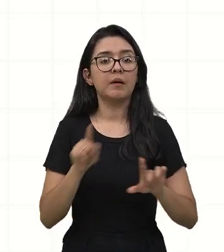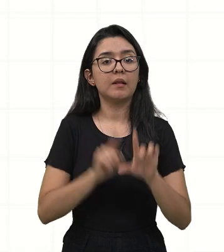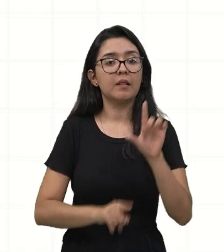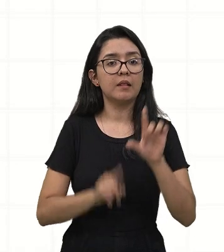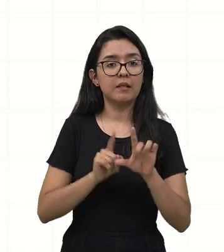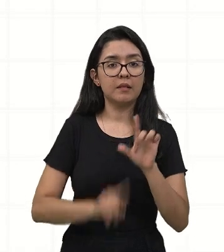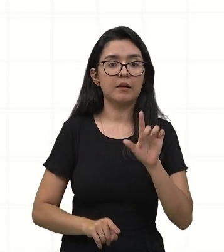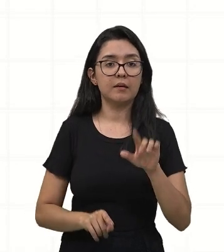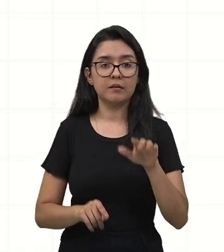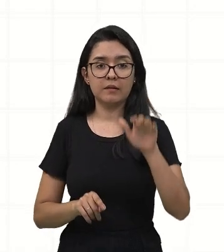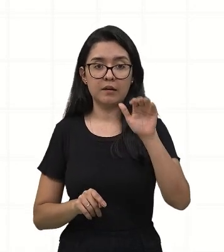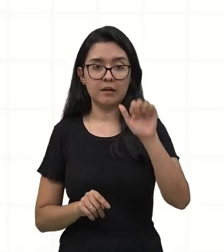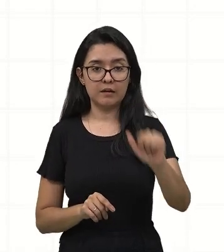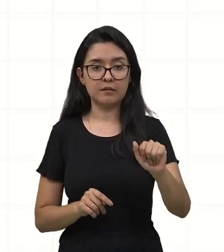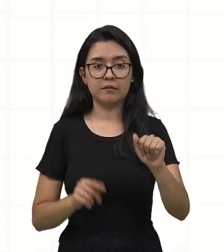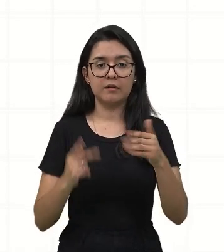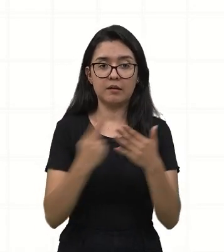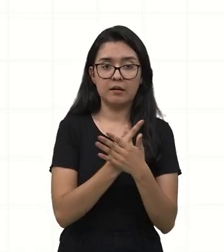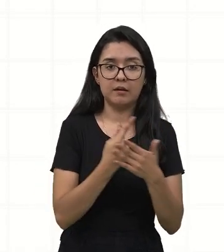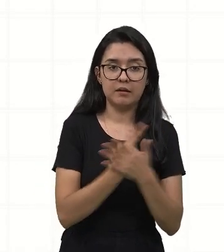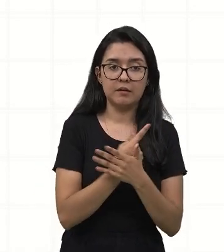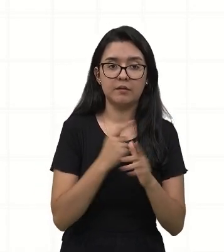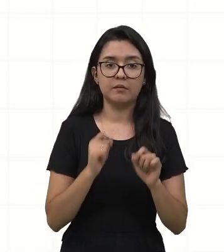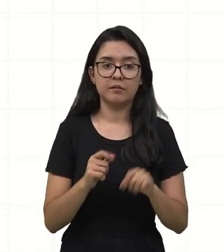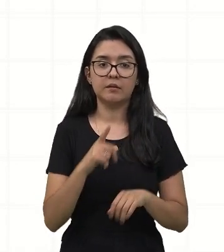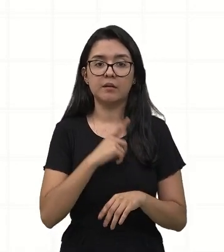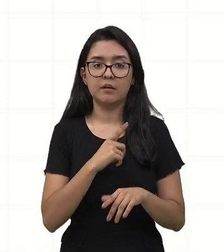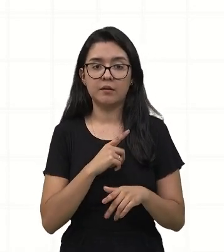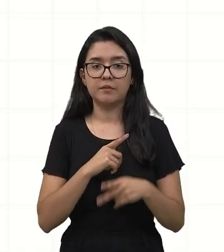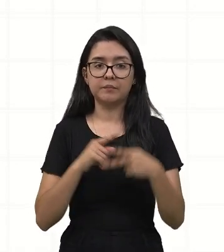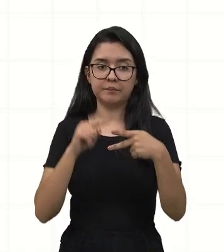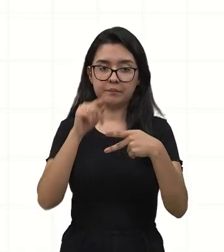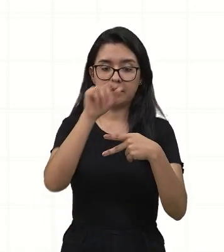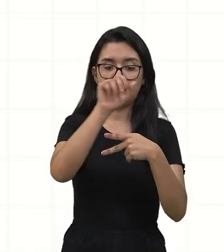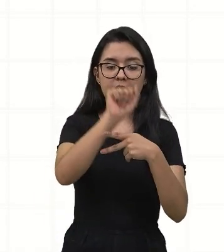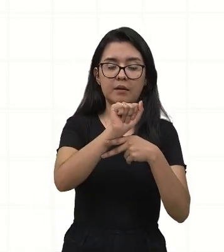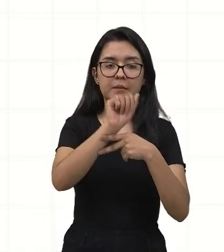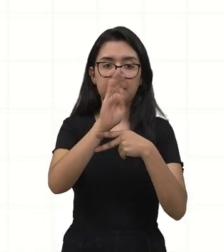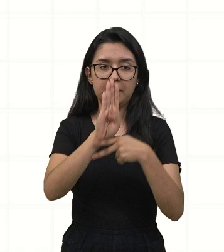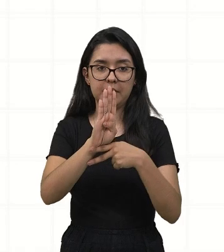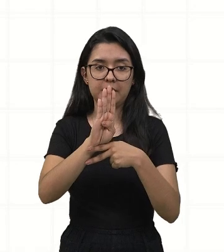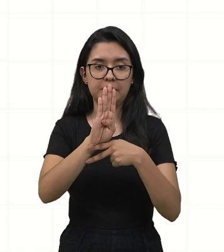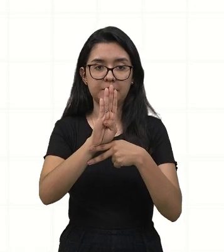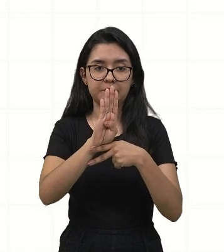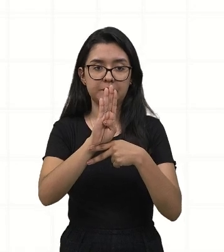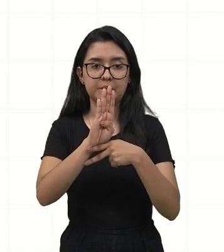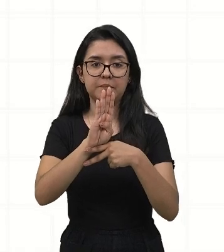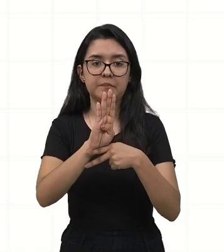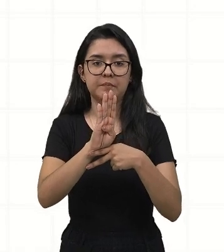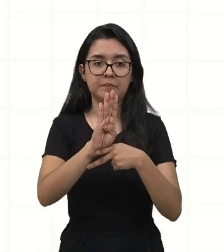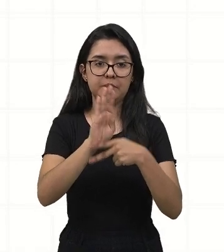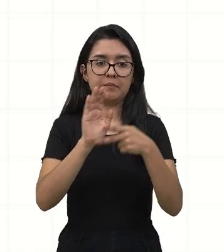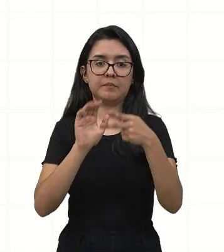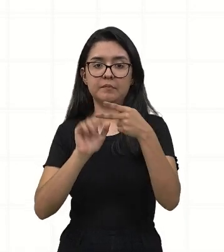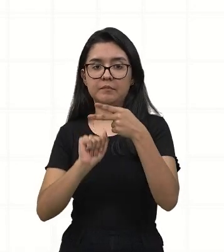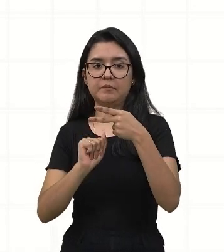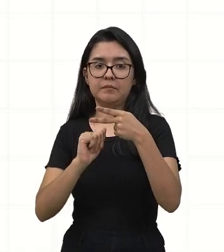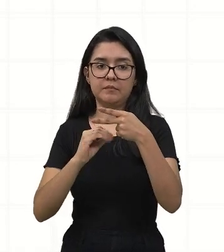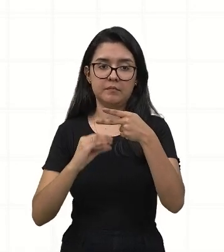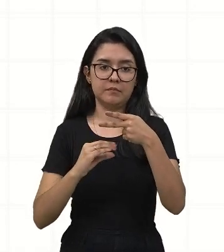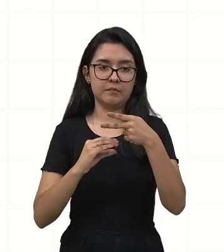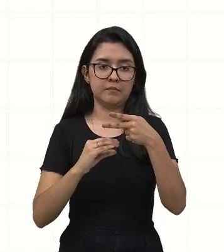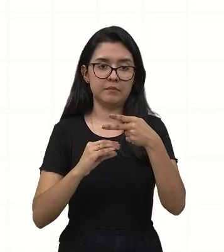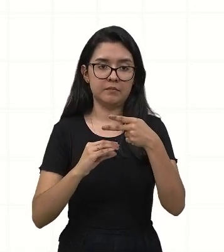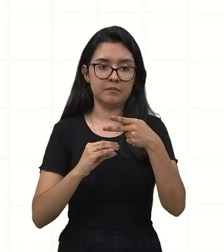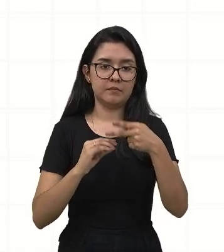pequeno equívoco, bem aqui, ó, vem aqui comigo. Temos aqui o lado AB, tá bom? O lado AC, e nós vamos falar,